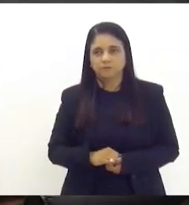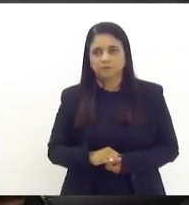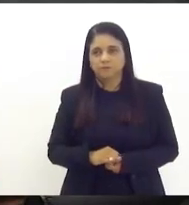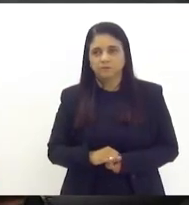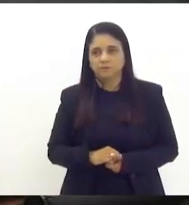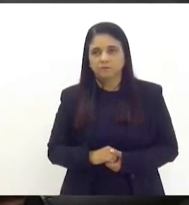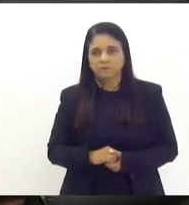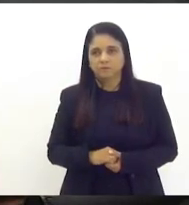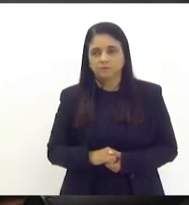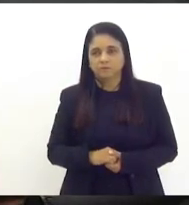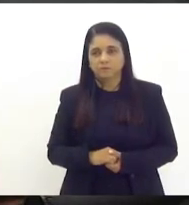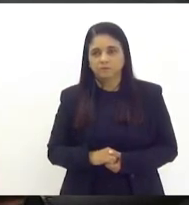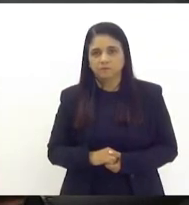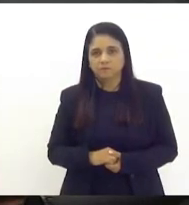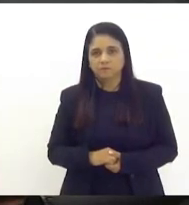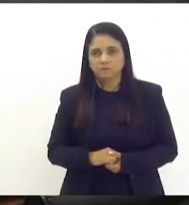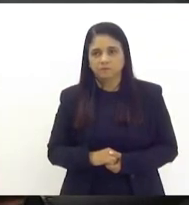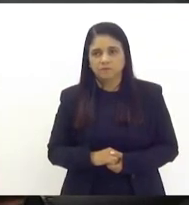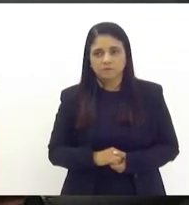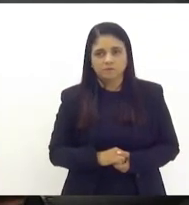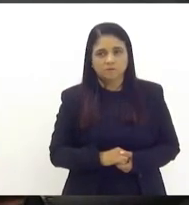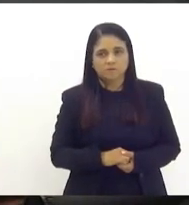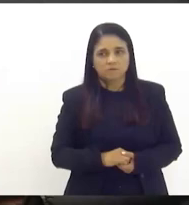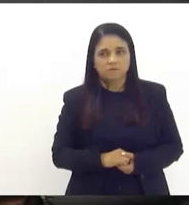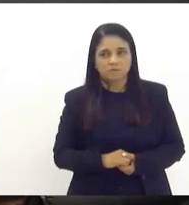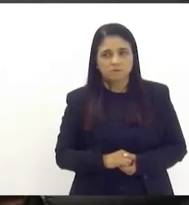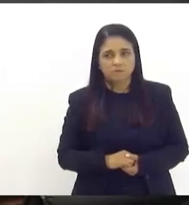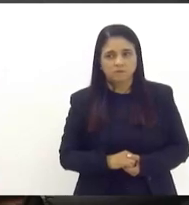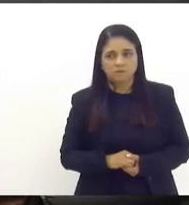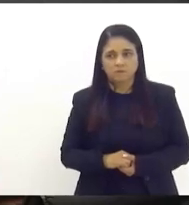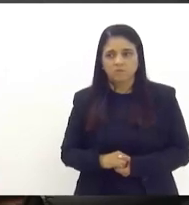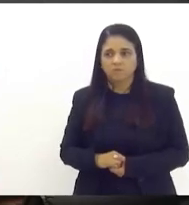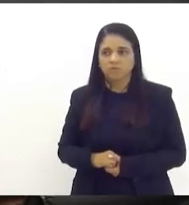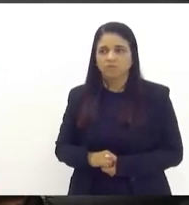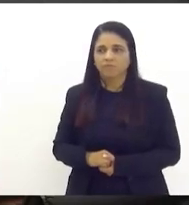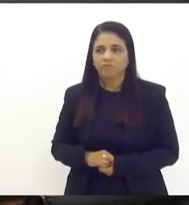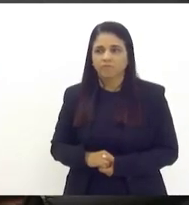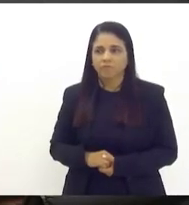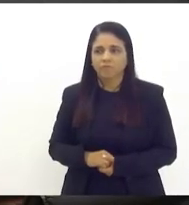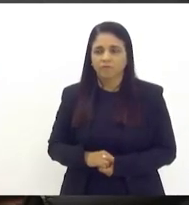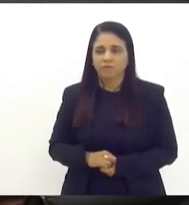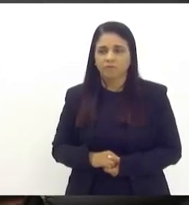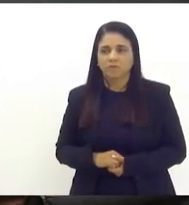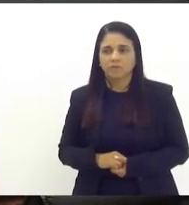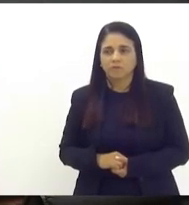pode ser a Renata Renata Souza